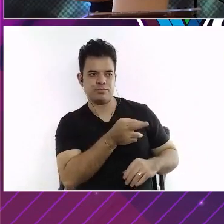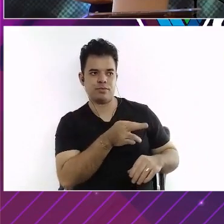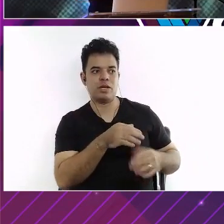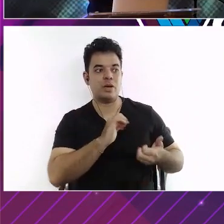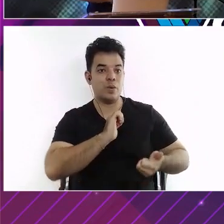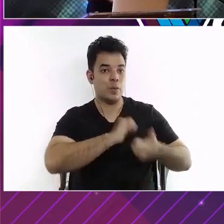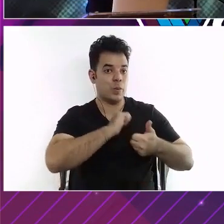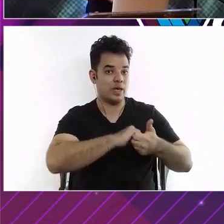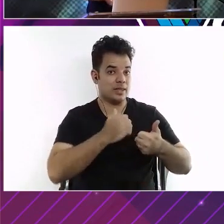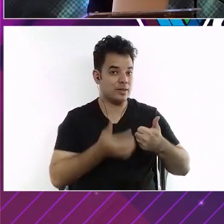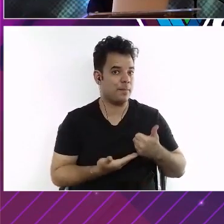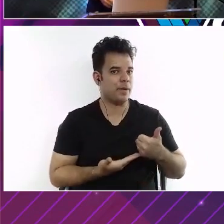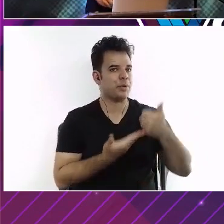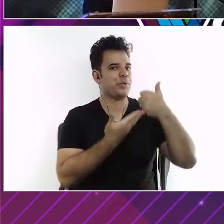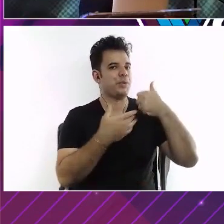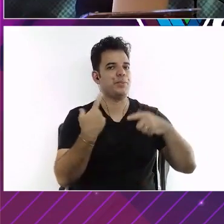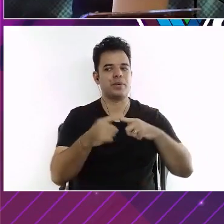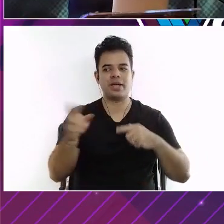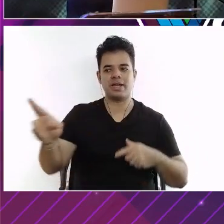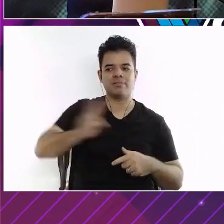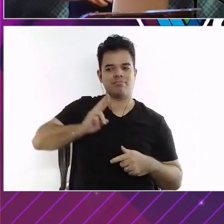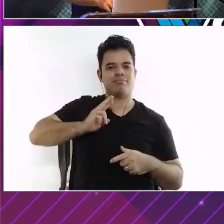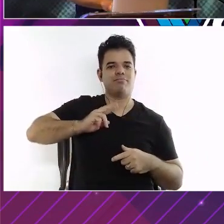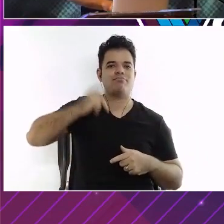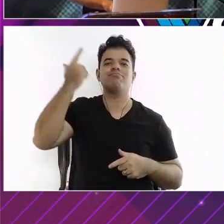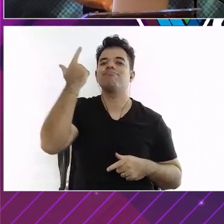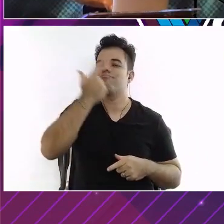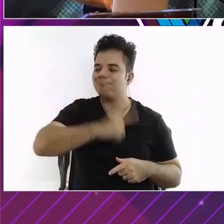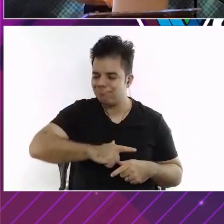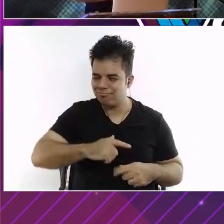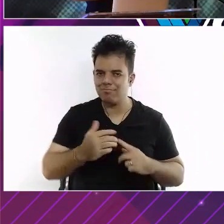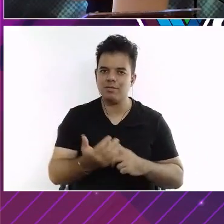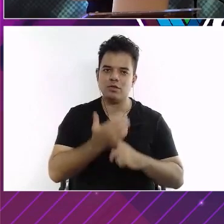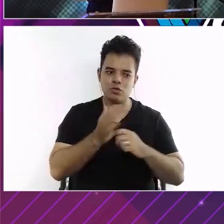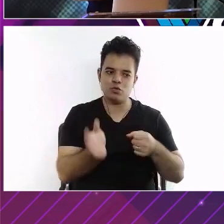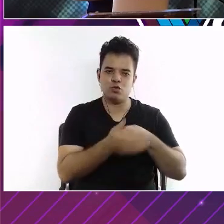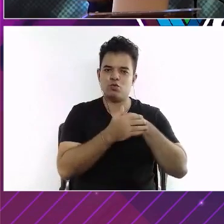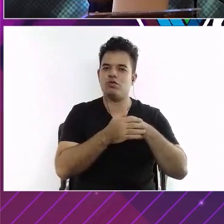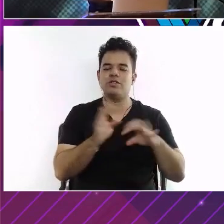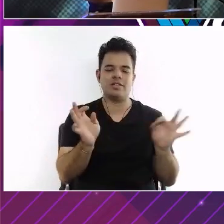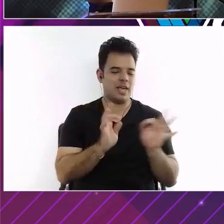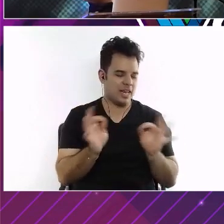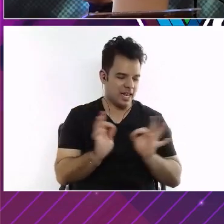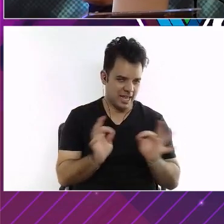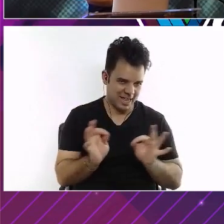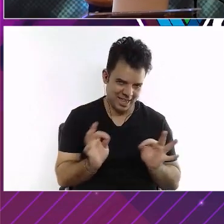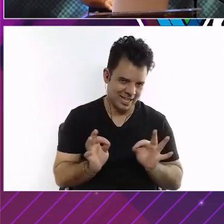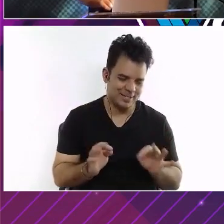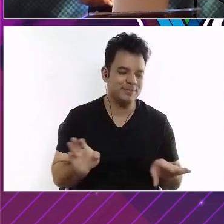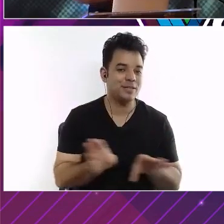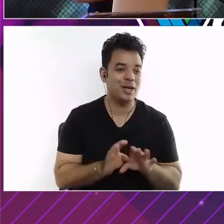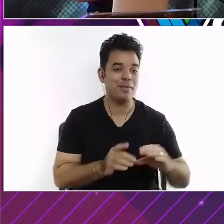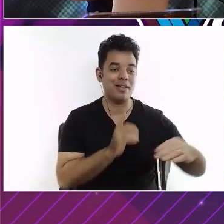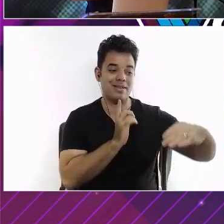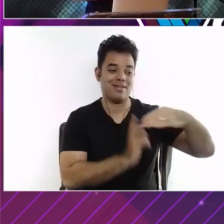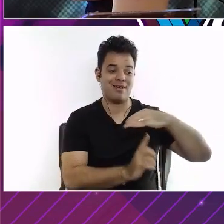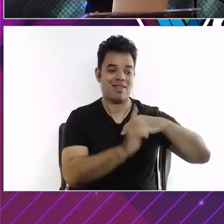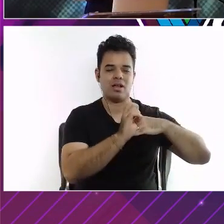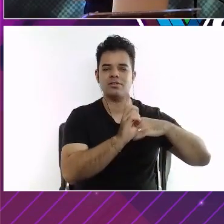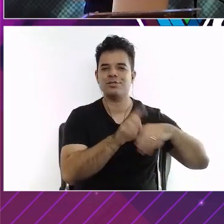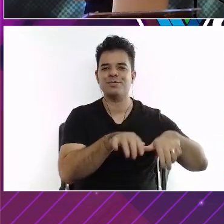gente tem respostas mais rápidas a problemas e eles não ficam escondidos, e, finalmente, cliente mais satisfeito, porque a gente